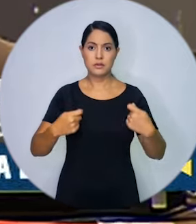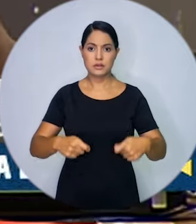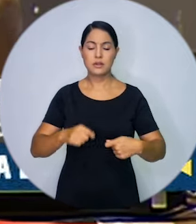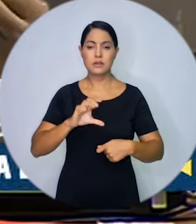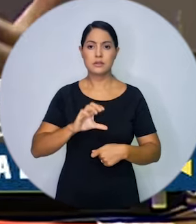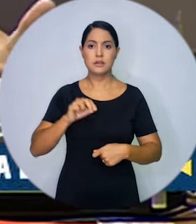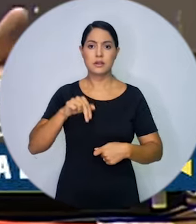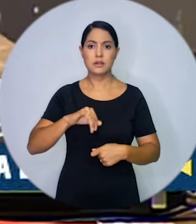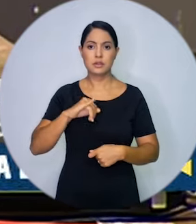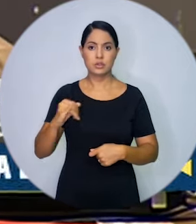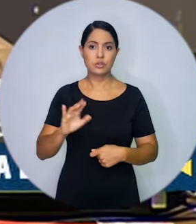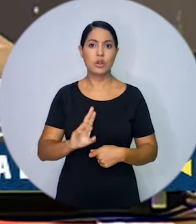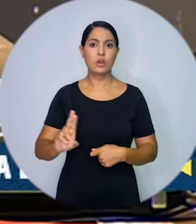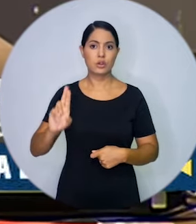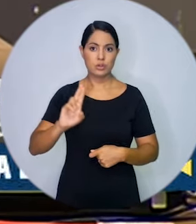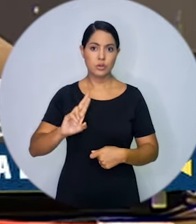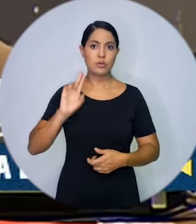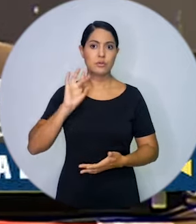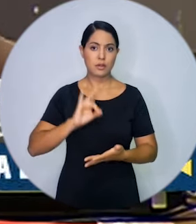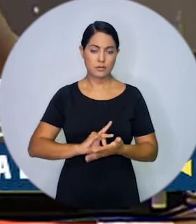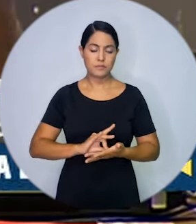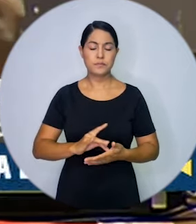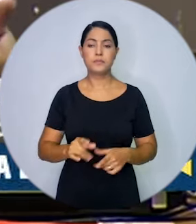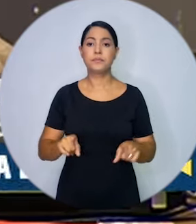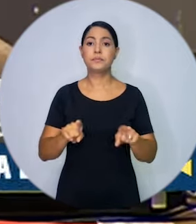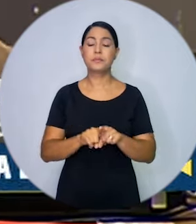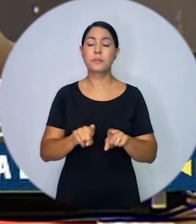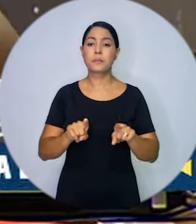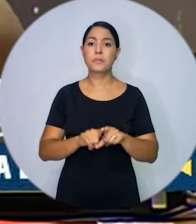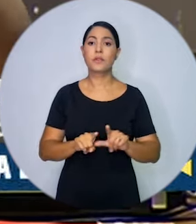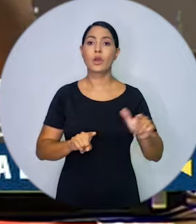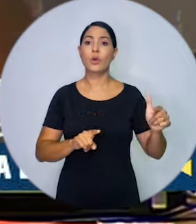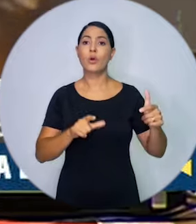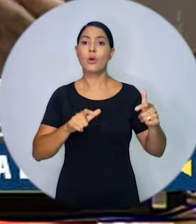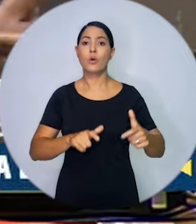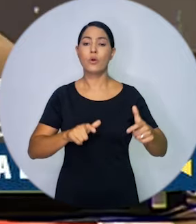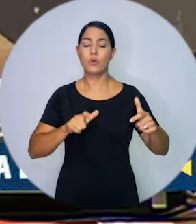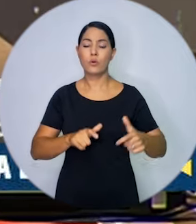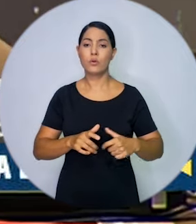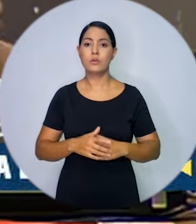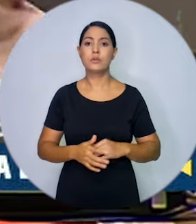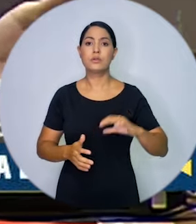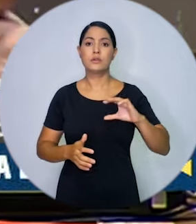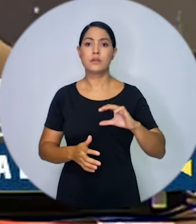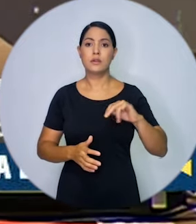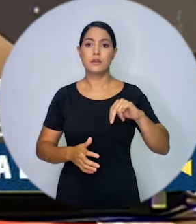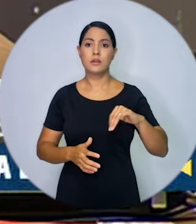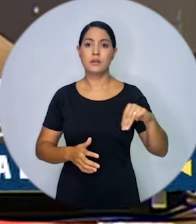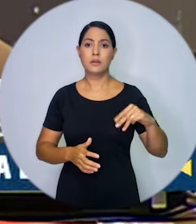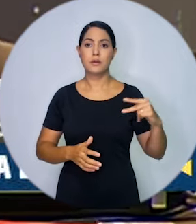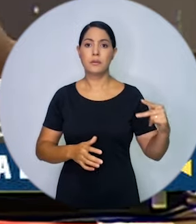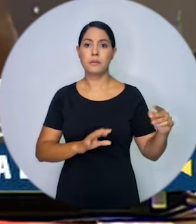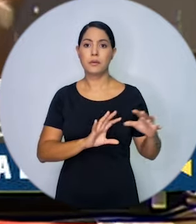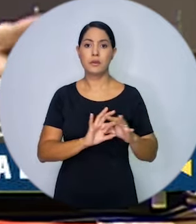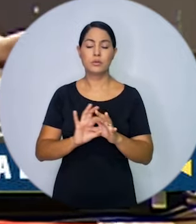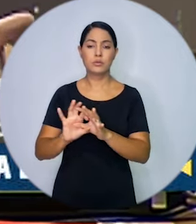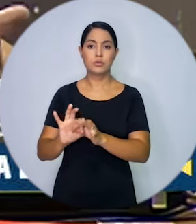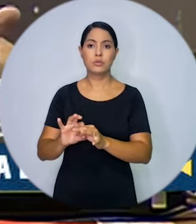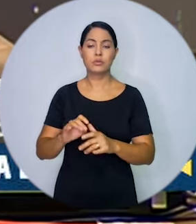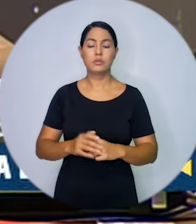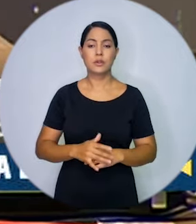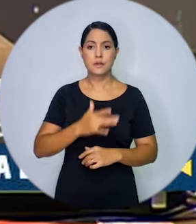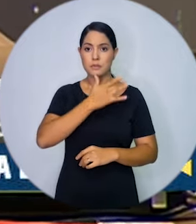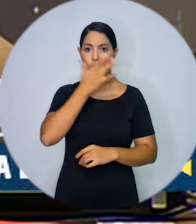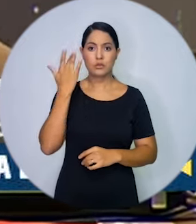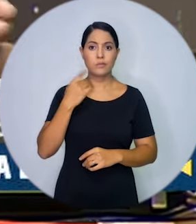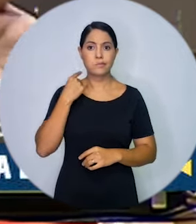justiça. Também emitimos pareceres dentro do Conselho Nacional do Ministério Público, que resultou em resoluções como a resolução que proíbe que os membros do